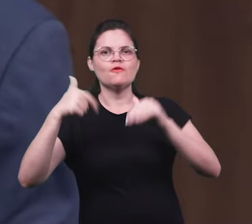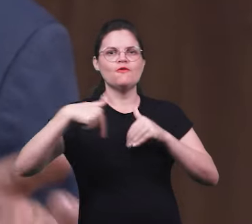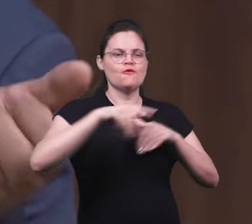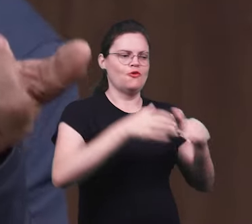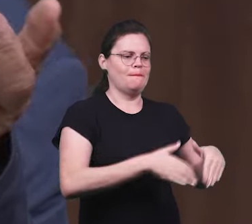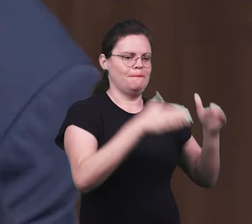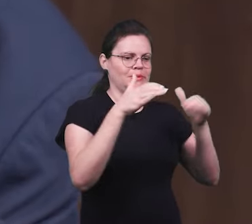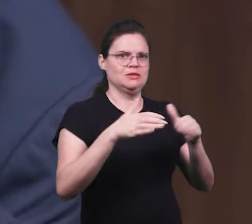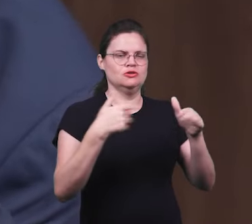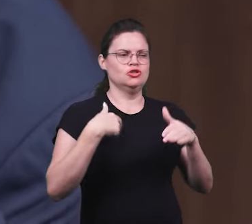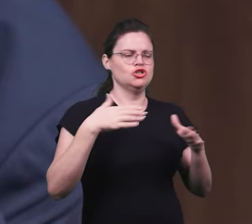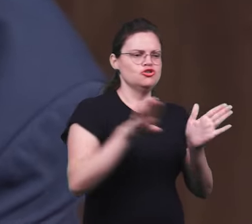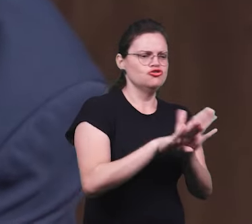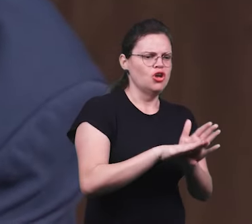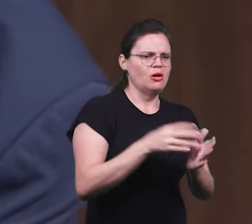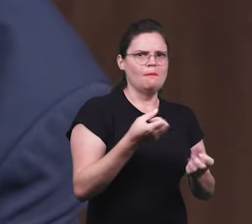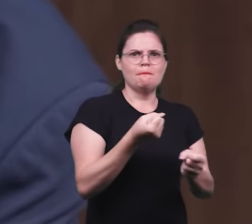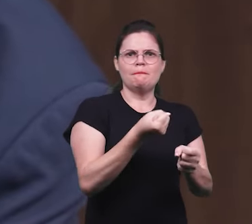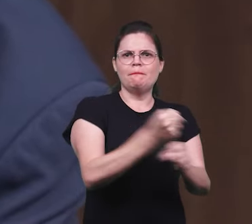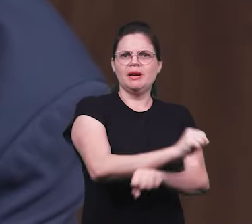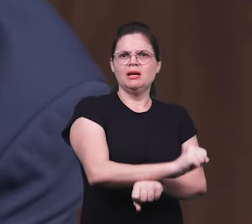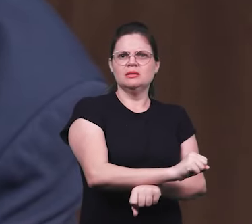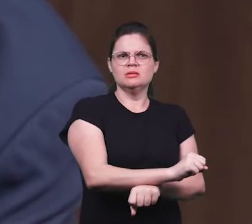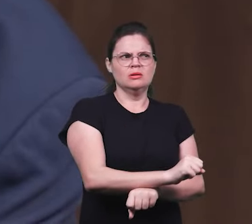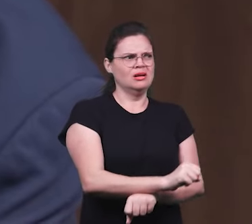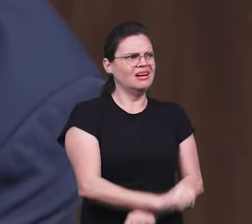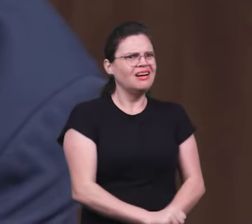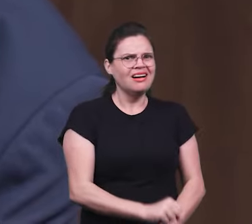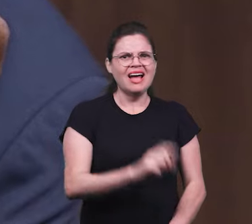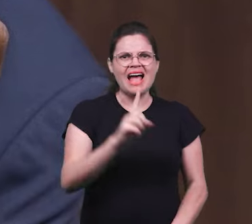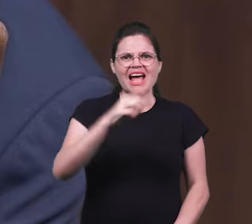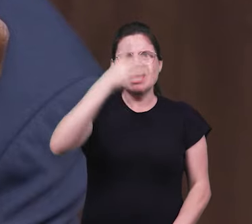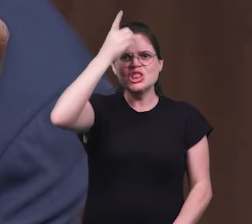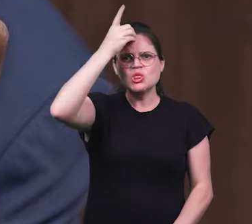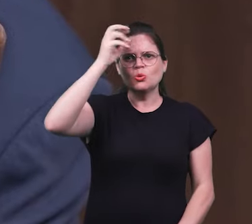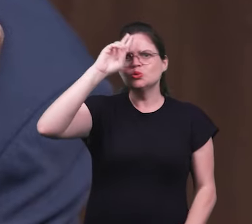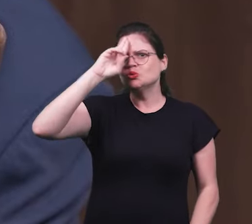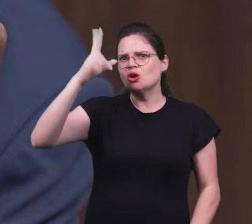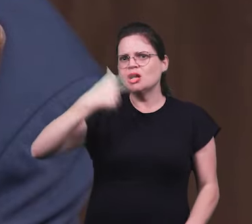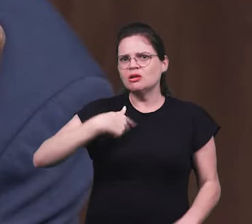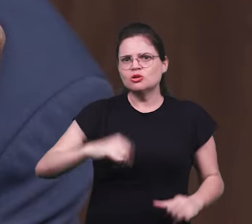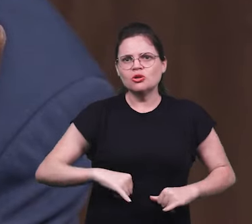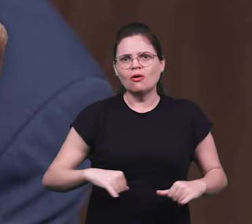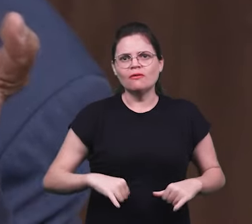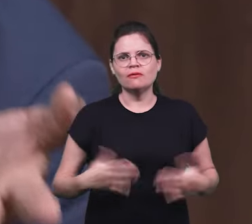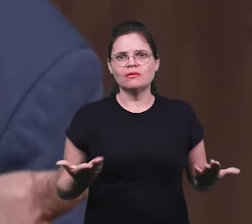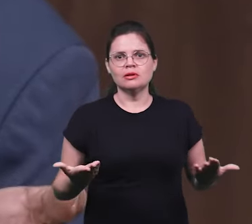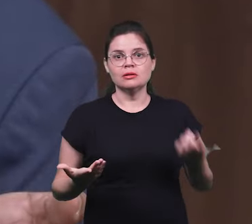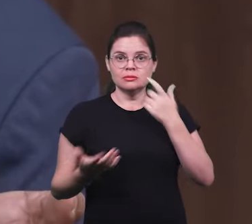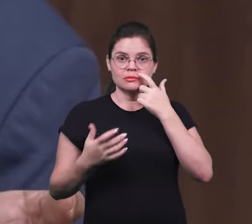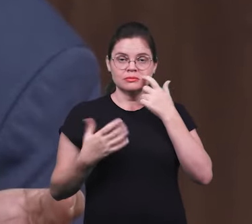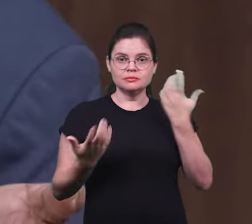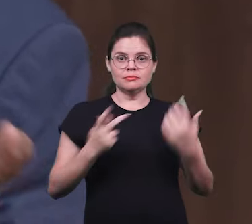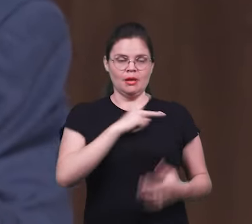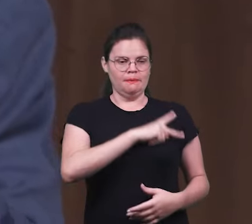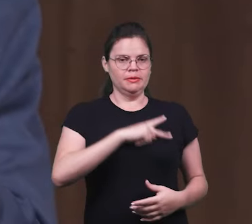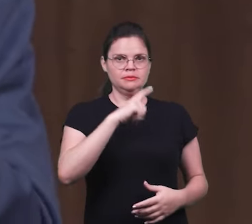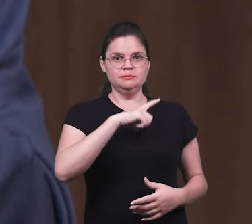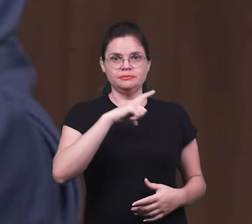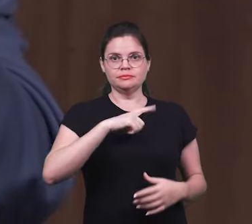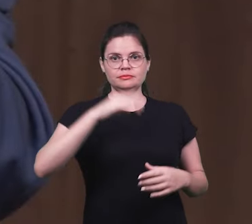eu ia perguntar, se fosse hoje em dia, eu vou perguntar, mas esse dom foi do Senhor? Não é possível, estou sofrendo, me entregaram um dom espiritual, agora estou sofrendo. Paulo teve uma visão com